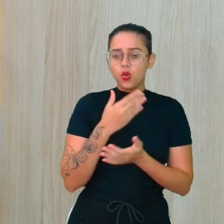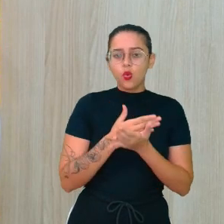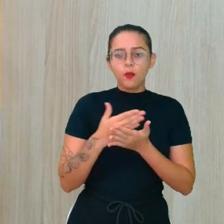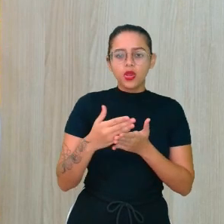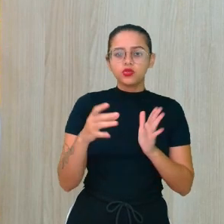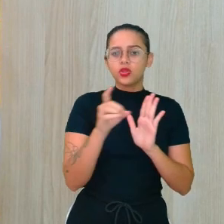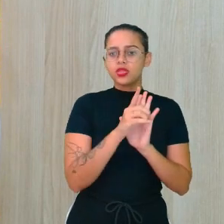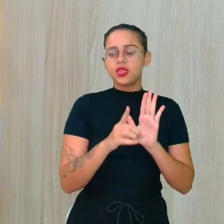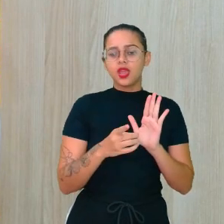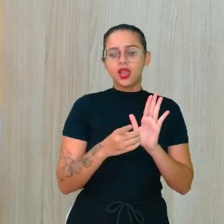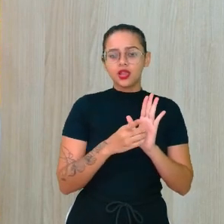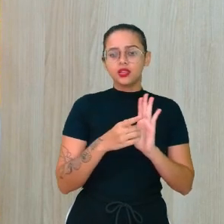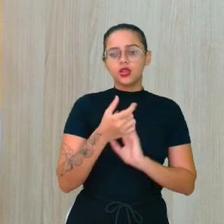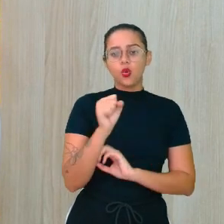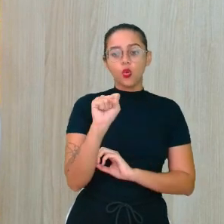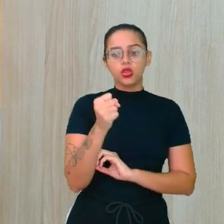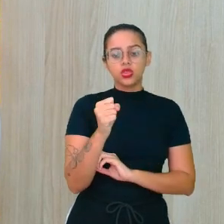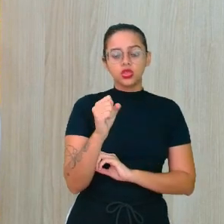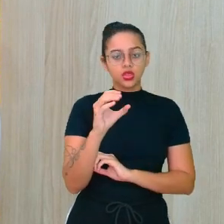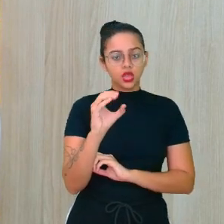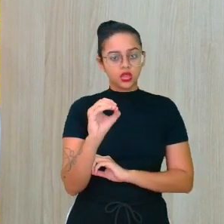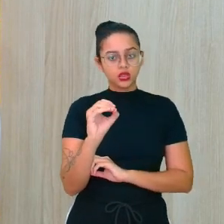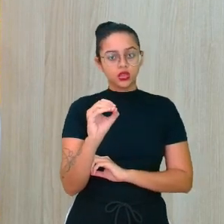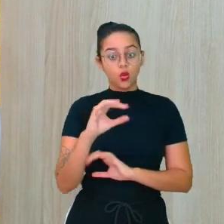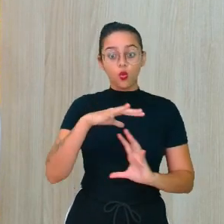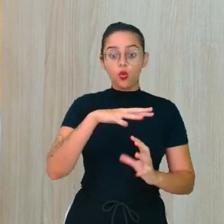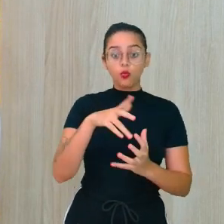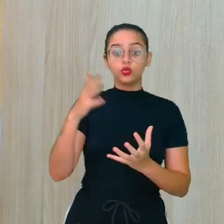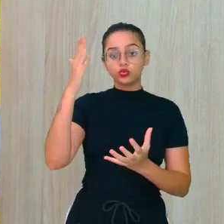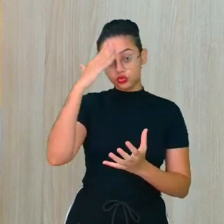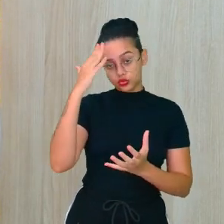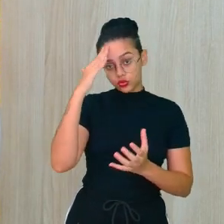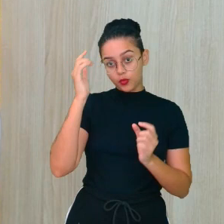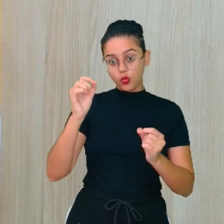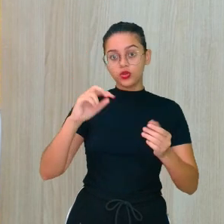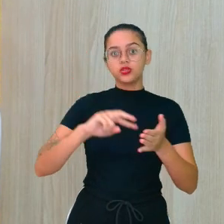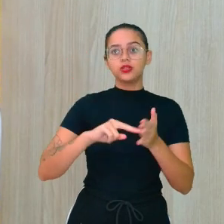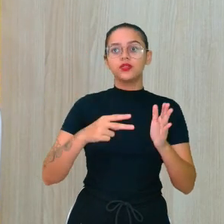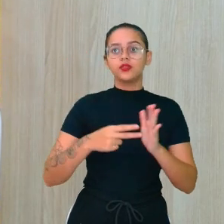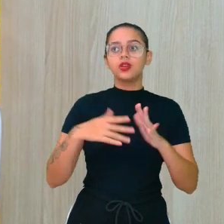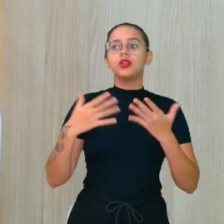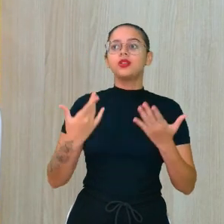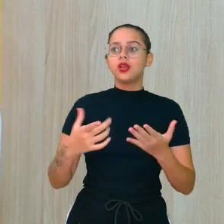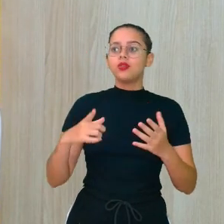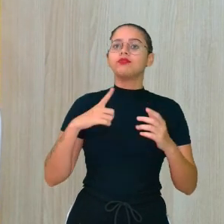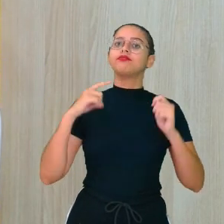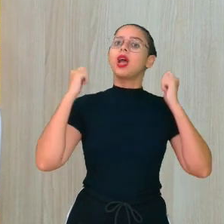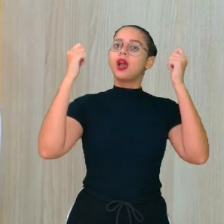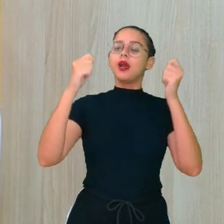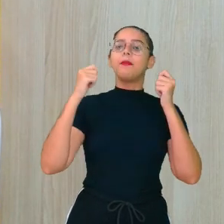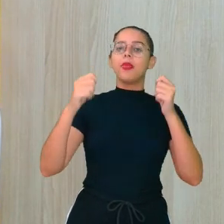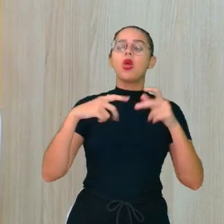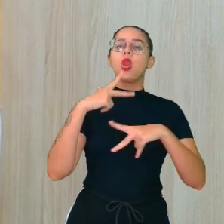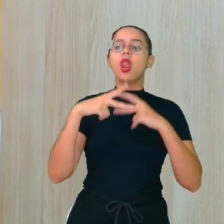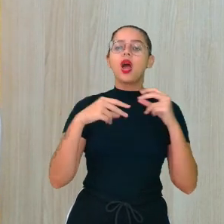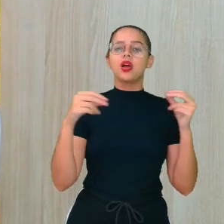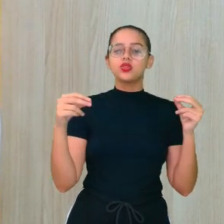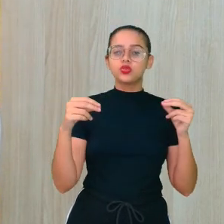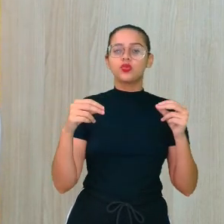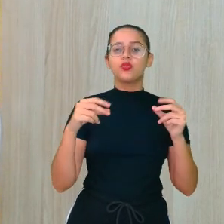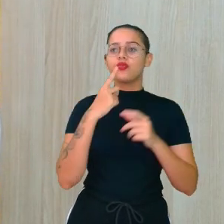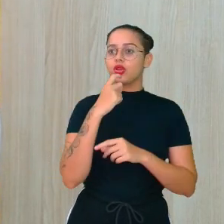80, que o mundo soube o que era. E por isso essa campanha, né, professora, do Laço Vermelho, porque as pessoas